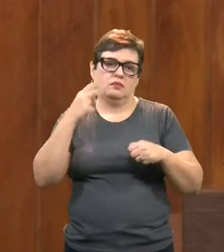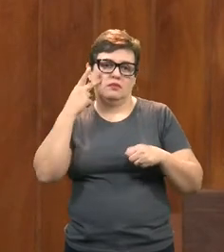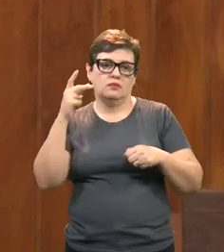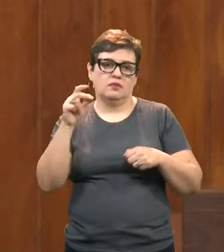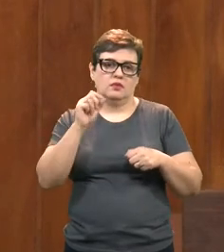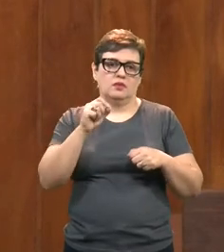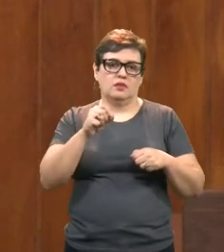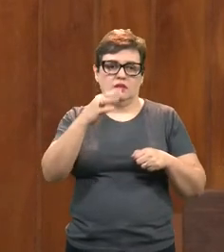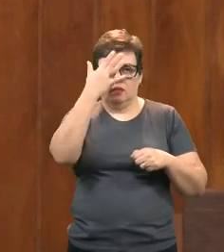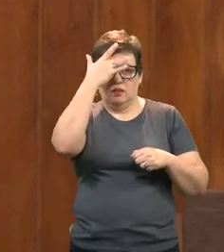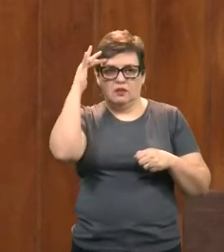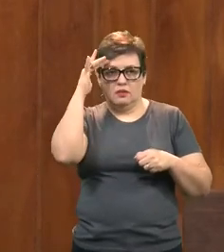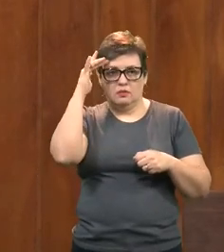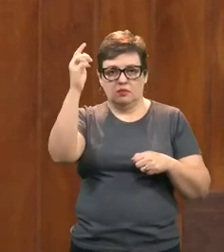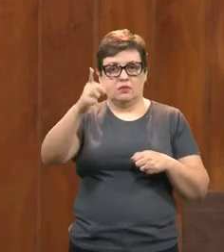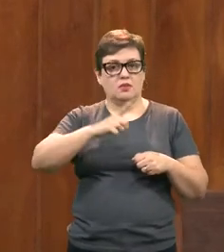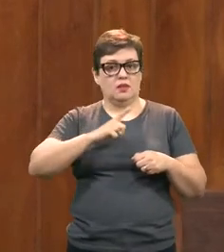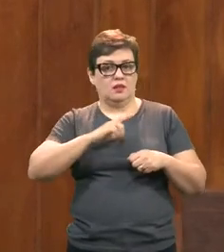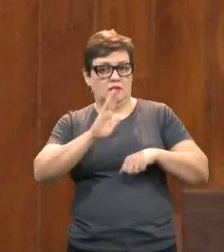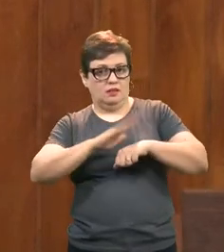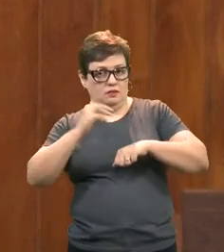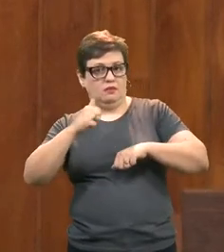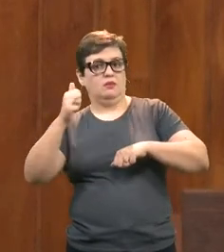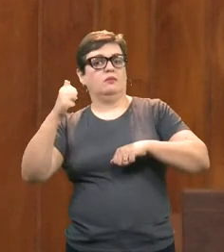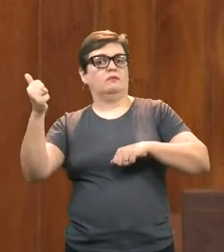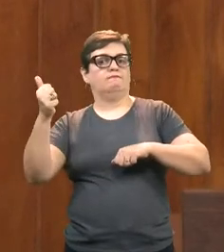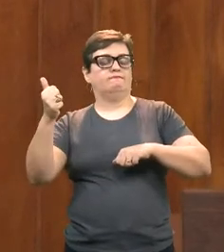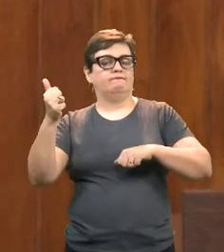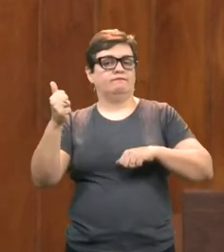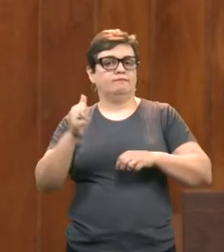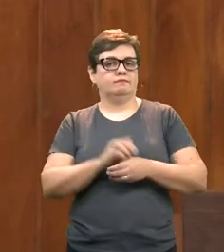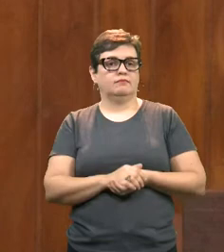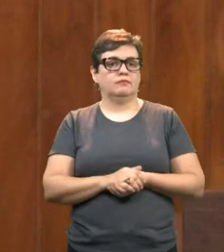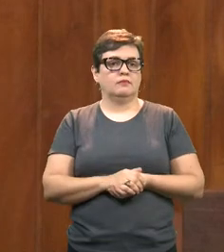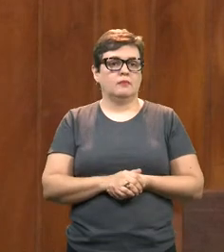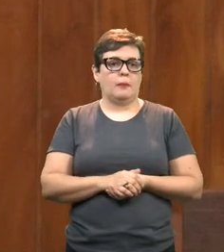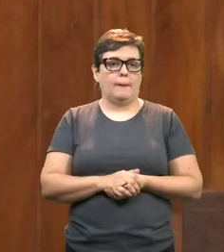que a pessoa alcance êxito no seu tratamento.